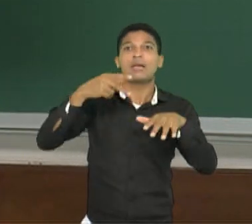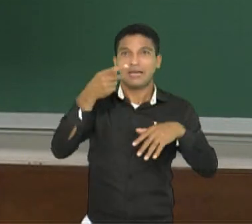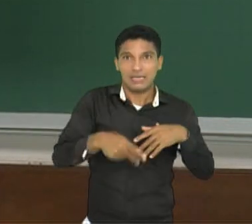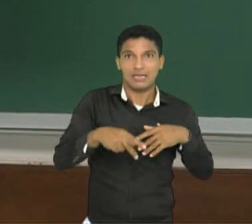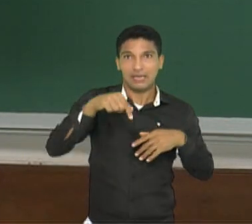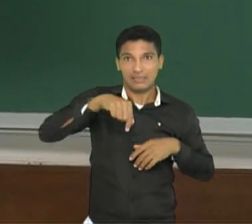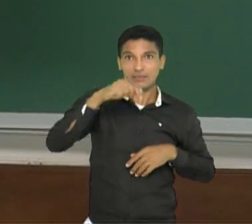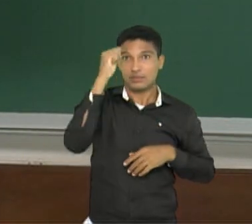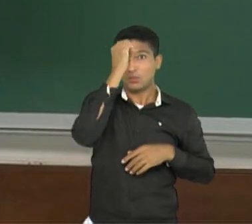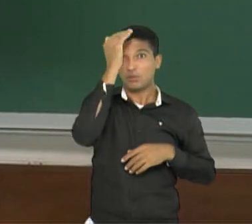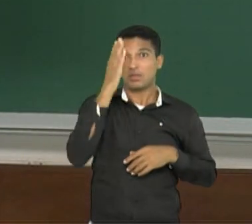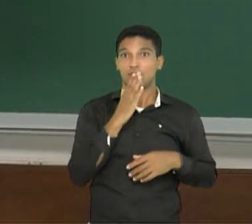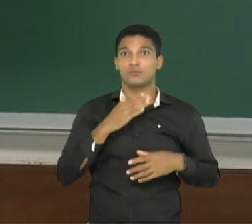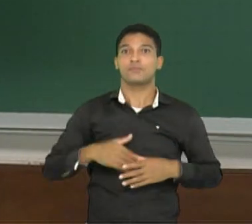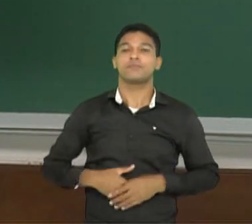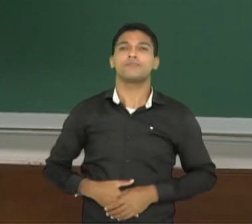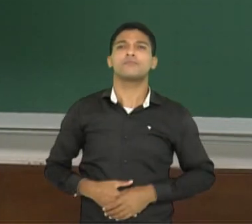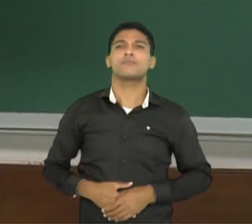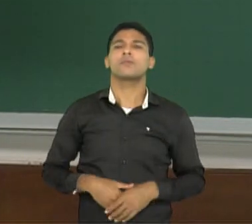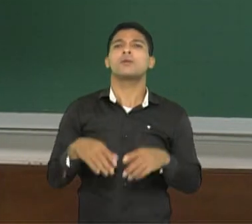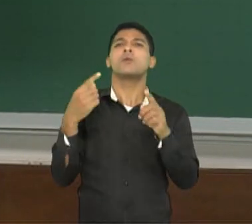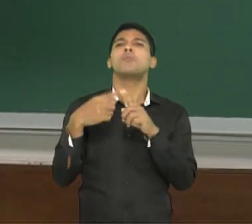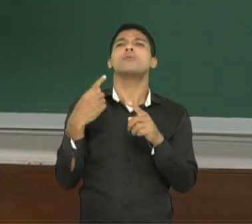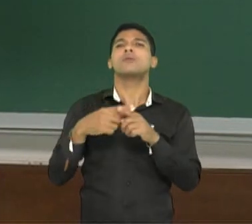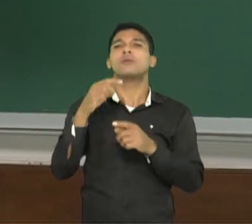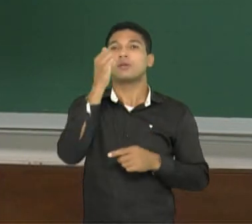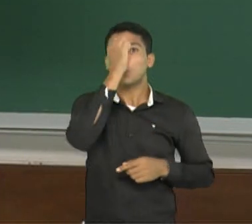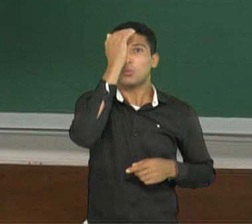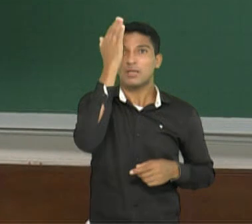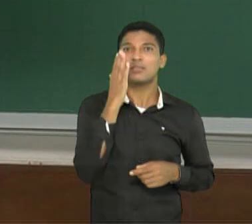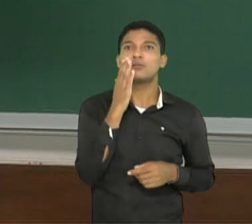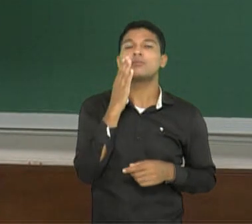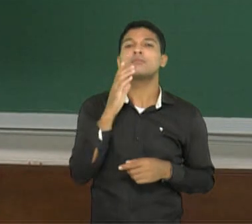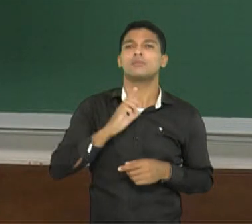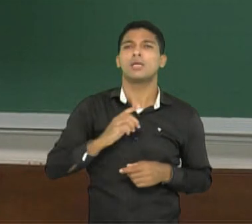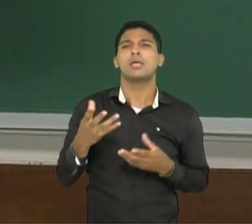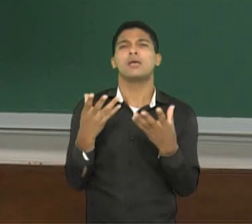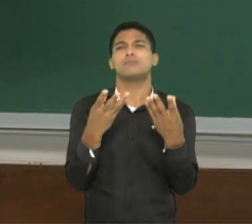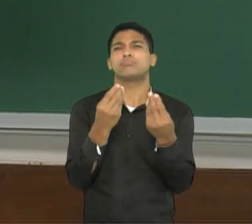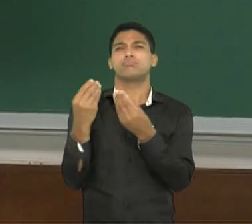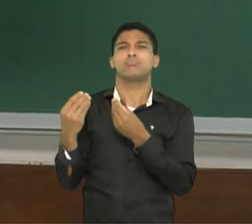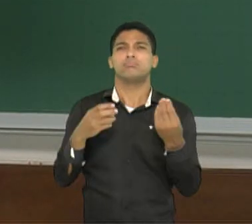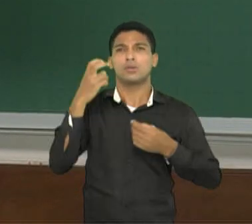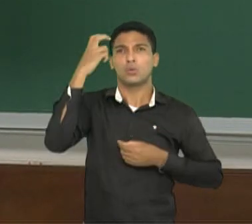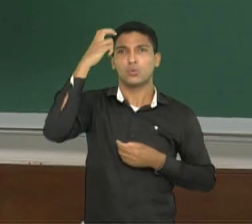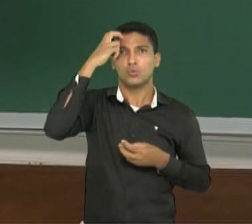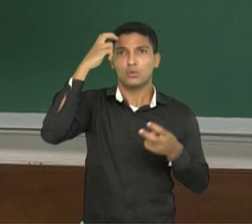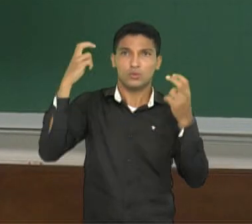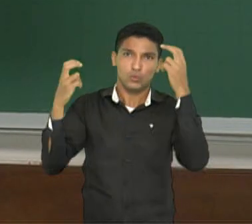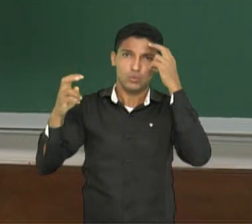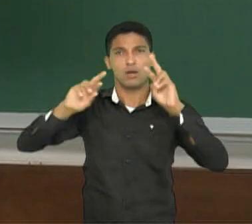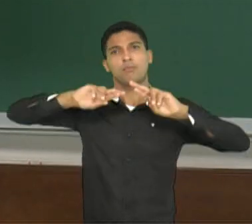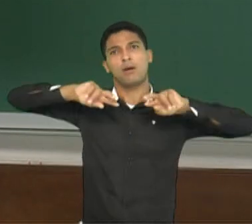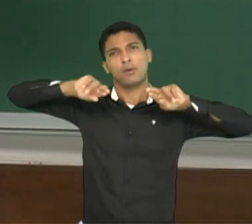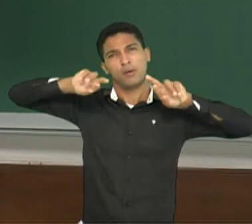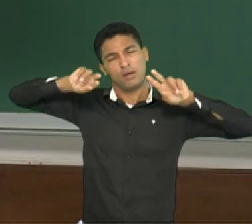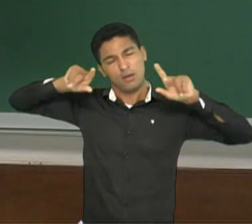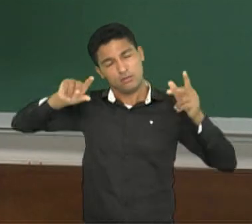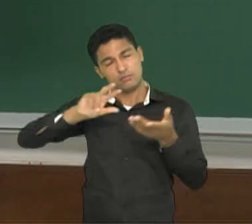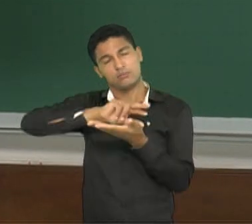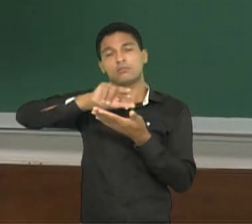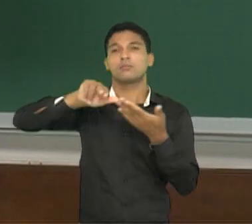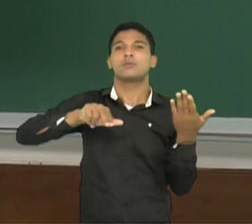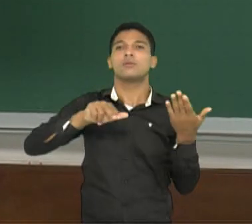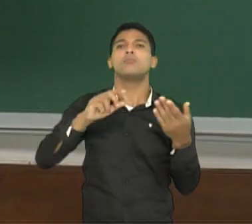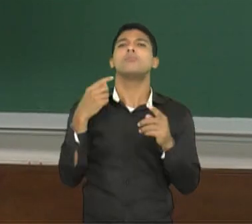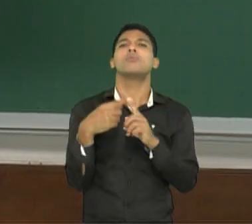enorme diversidade cultural. Por quê? Quais são os motivos da diversidade cultural do Brasil? Primeiro é o tamanho do nosso território. Ele é